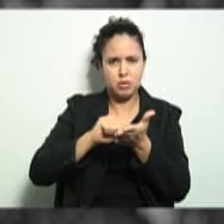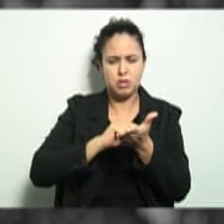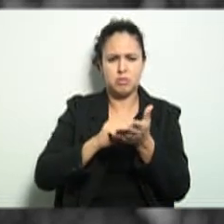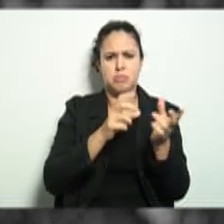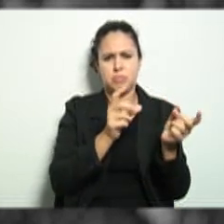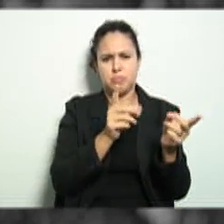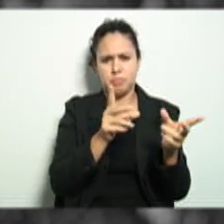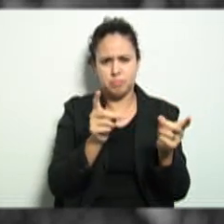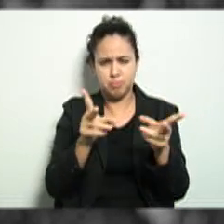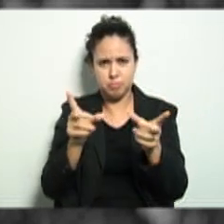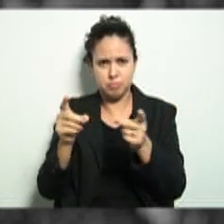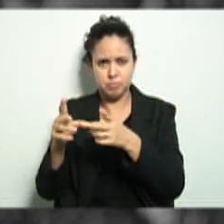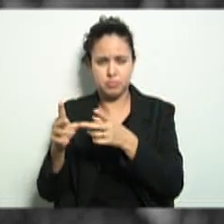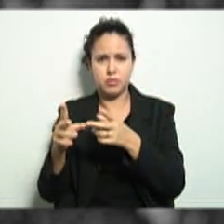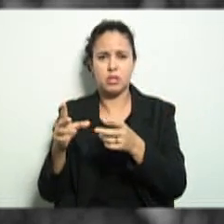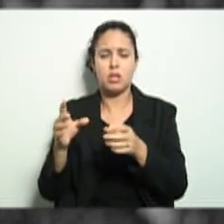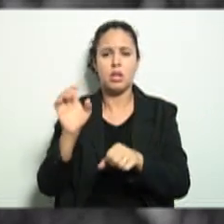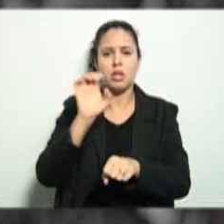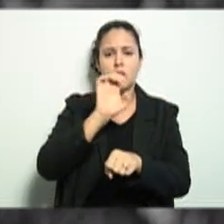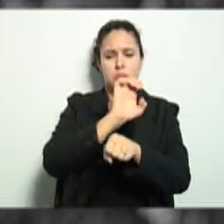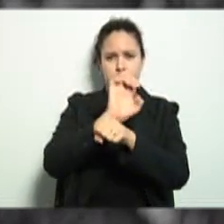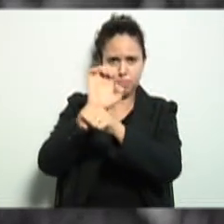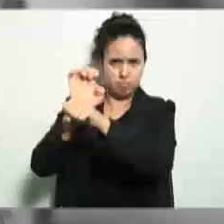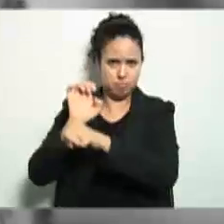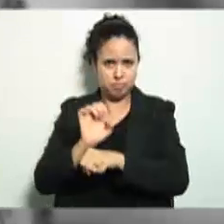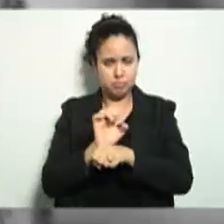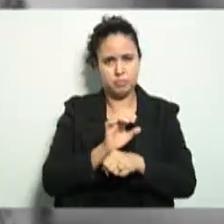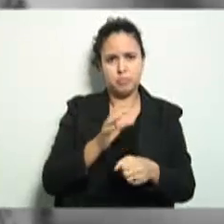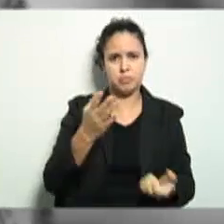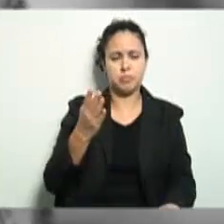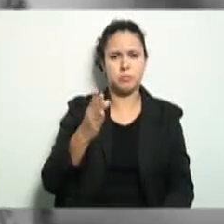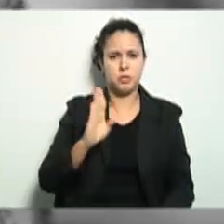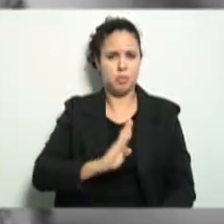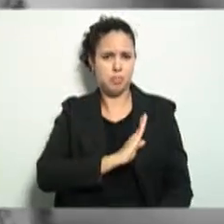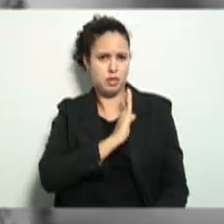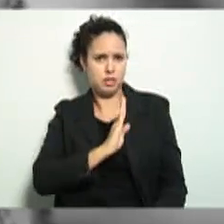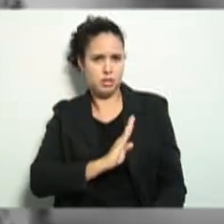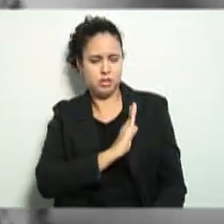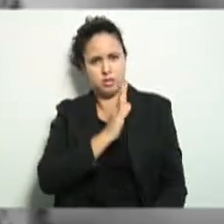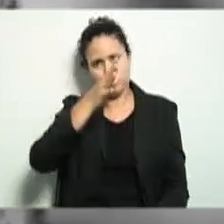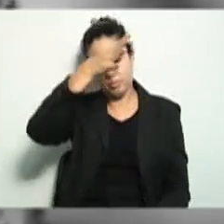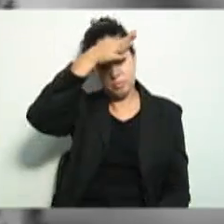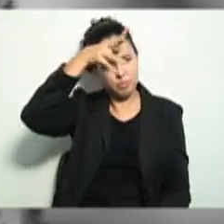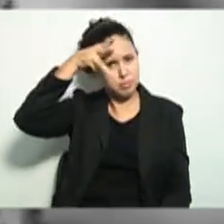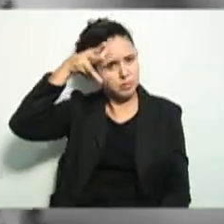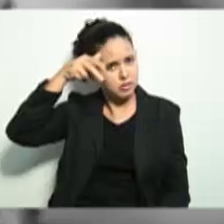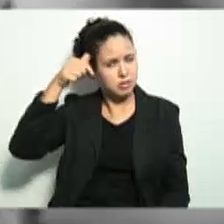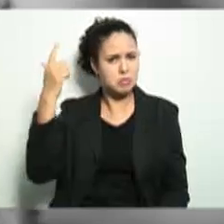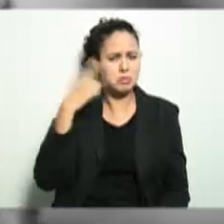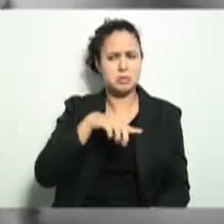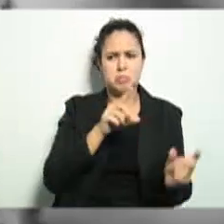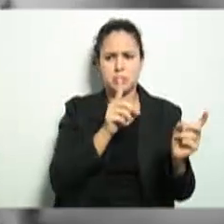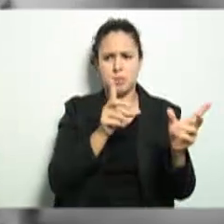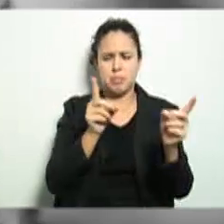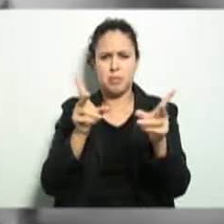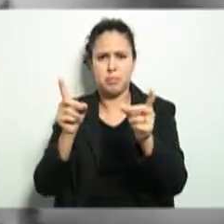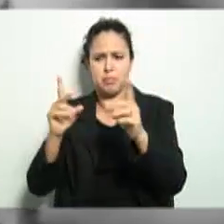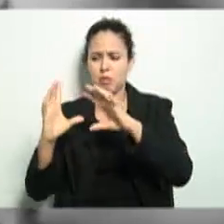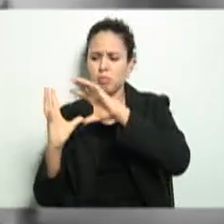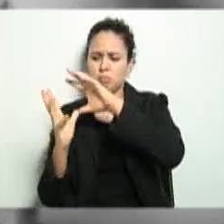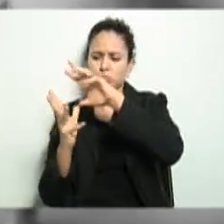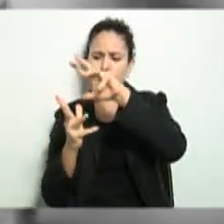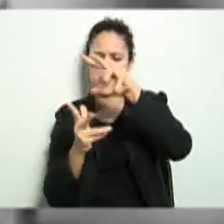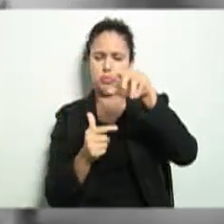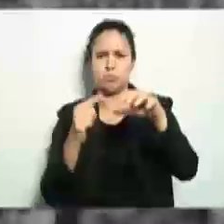chegaram a ter as rendas per capita mais altas do planeta. A borracha chegou a representar 40% das